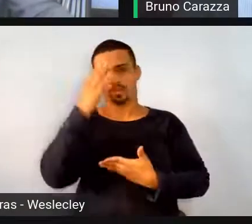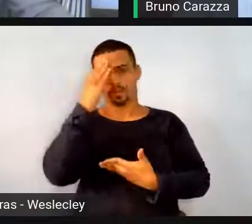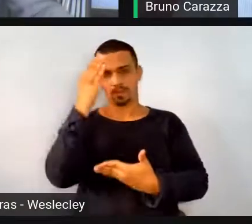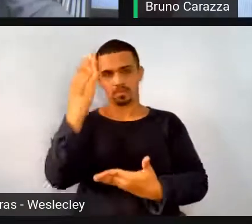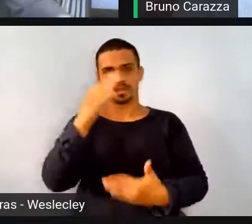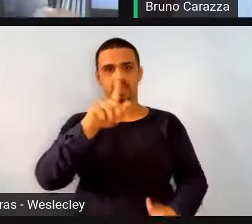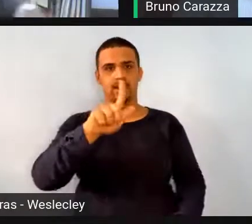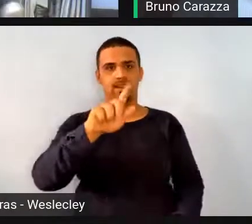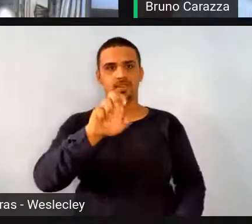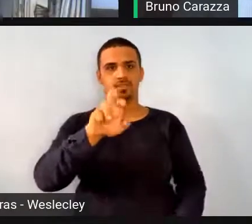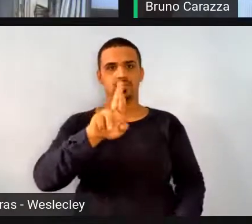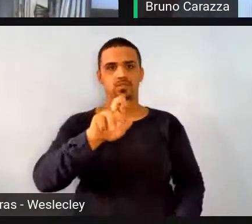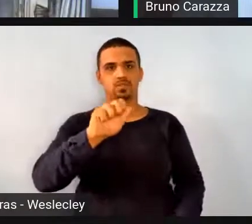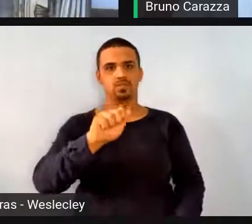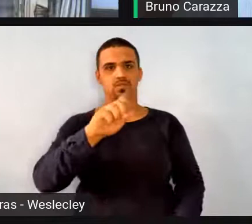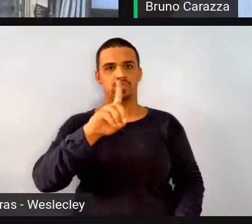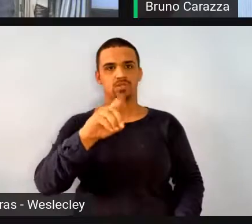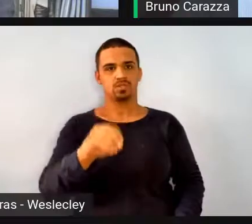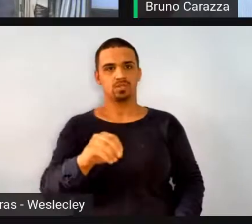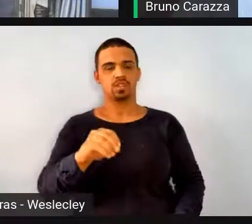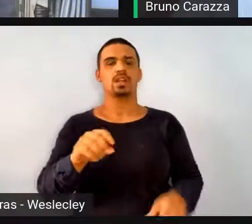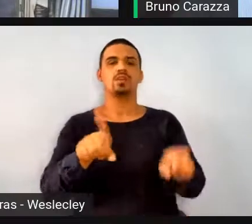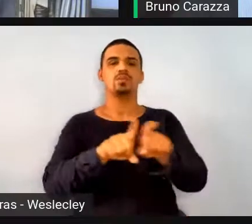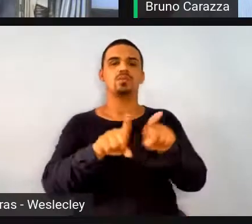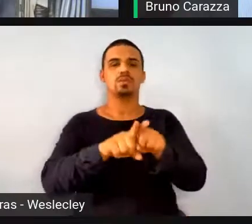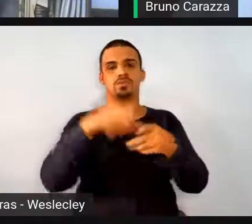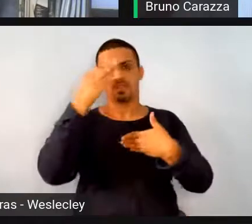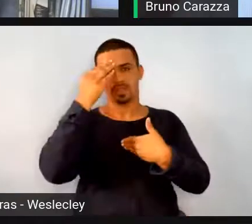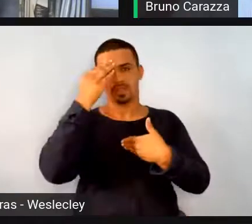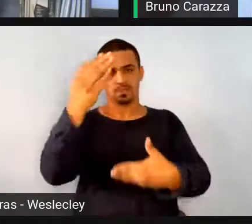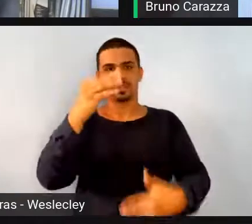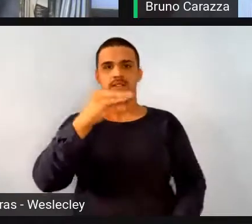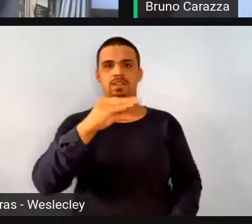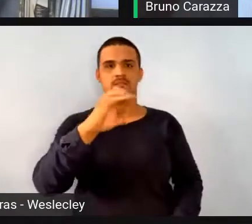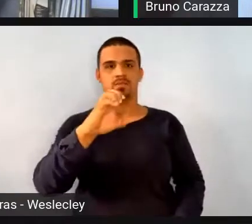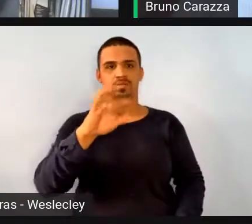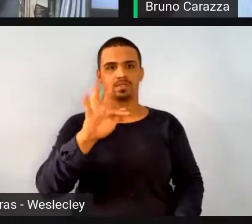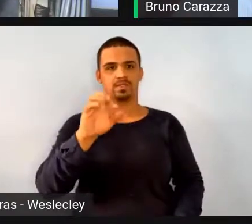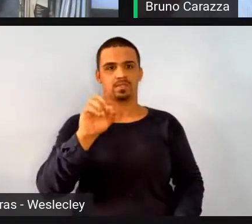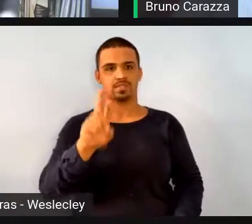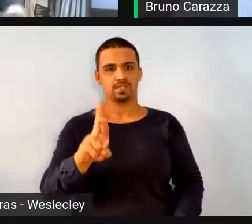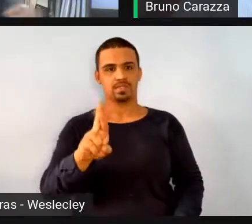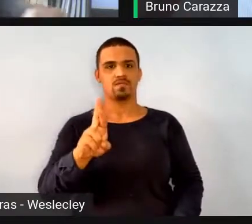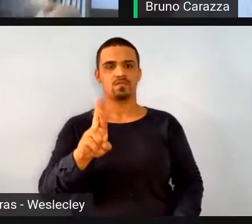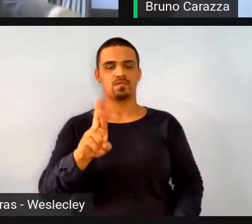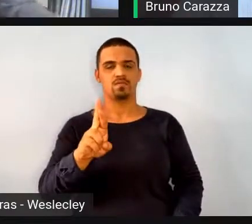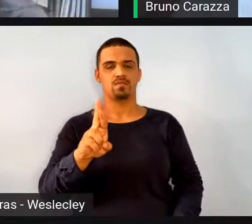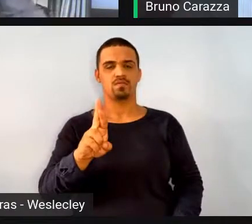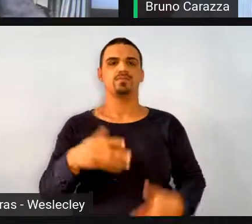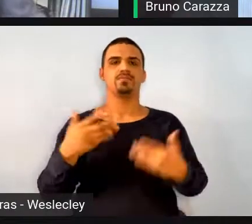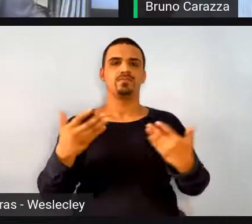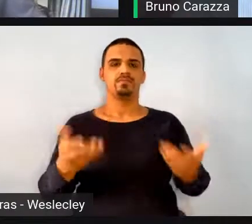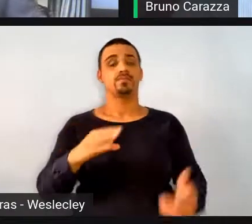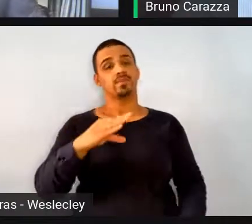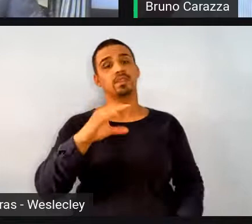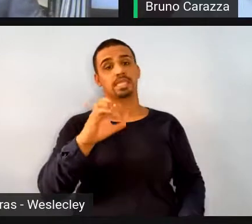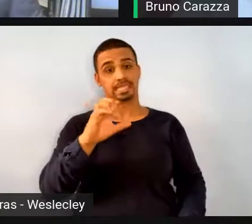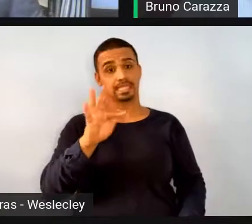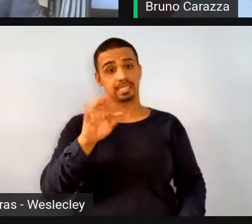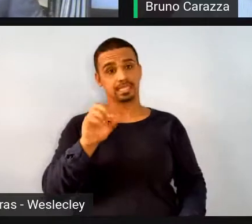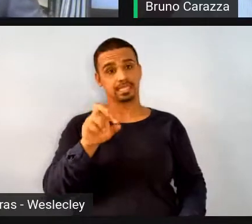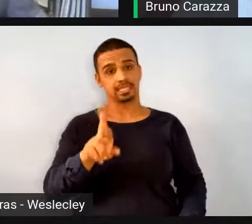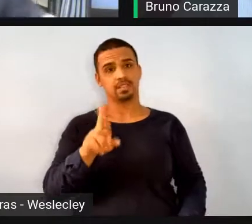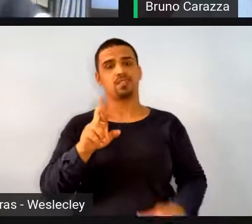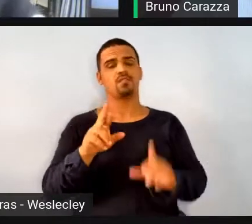Geraldo. Muito obrigado ao CEFOR pelo convite. O CEFOR se tornando cada vez mais um